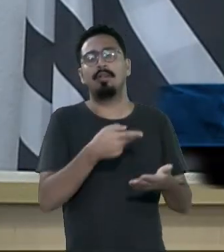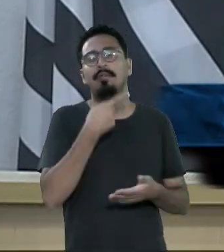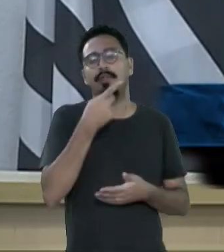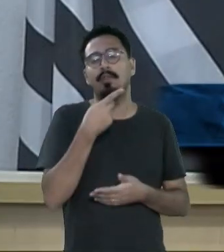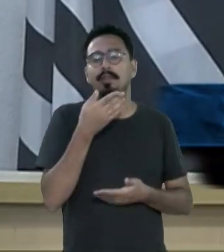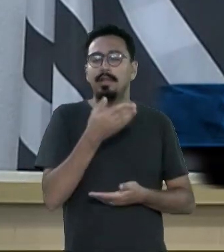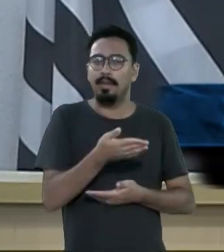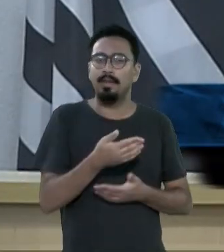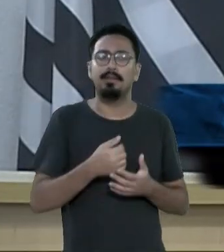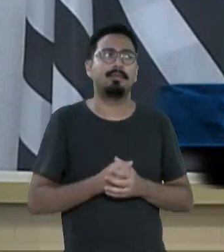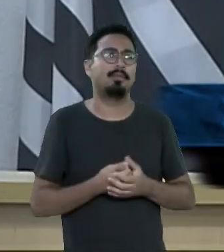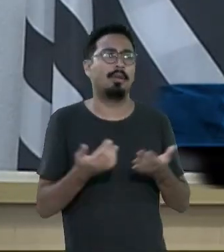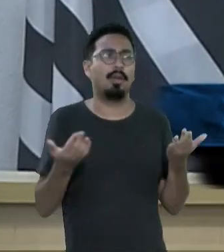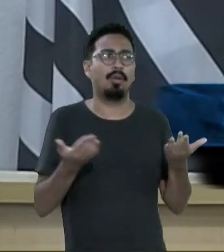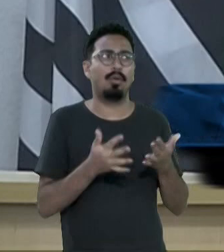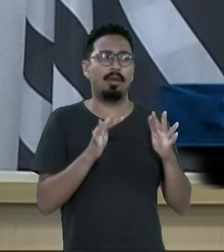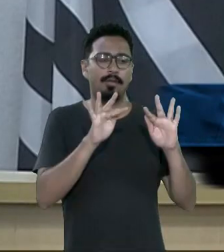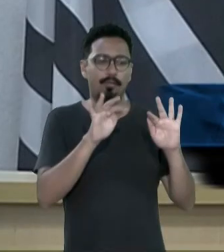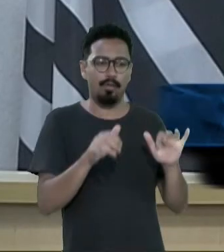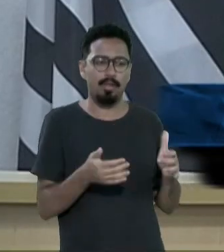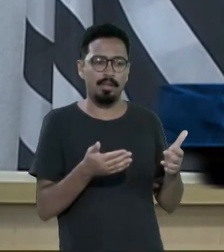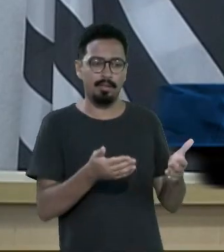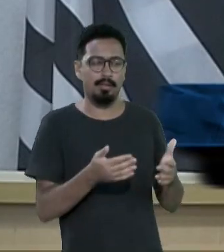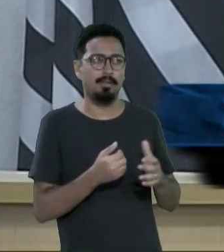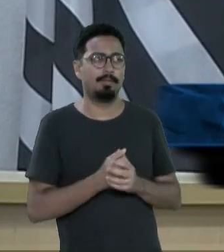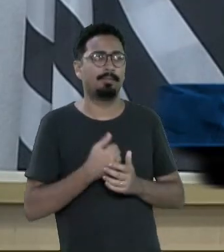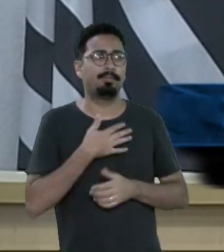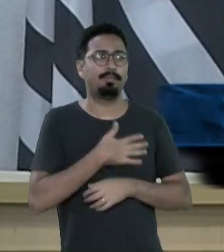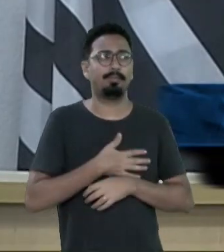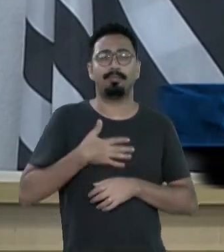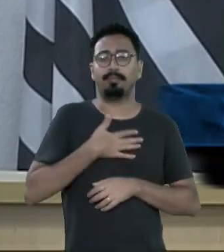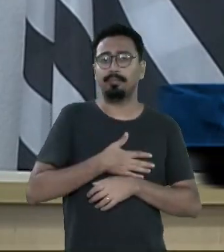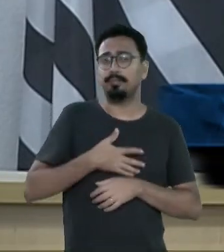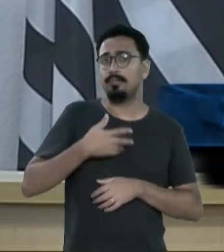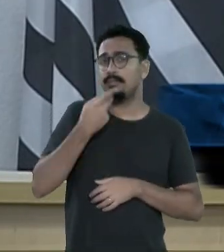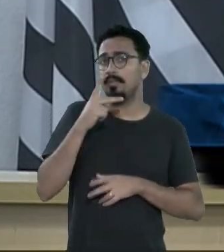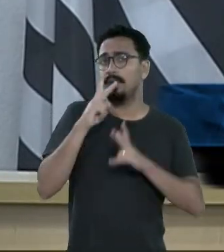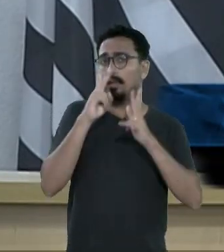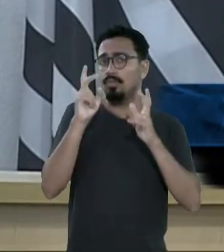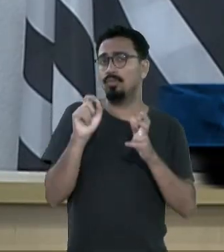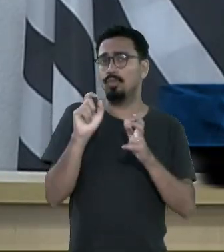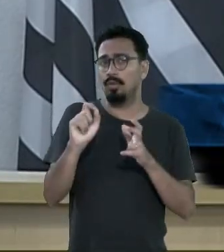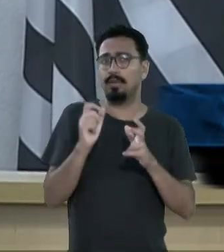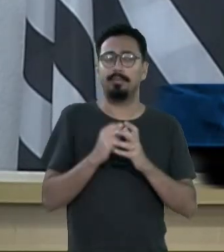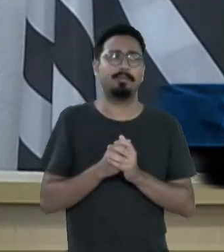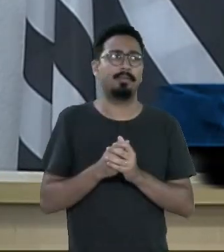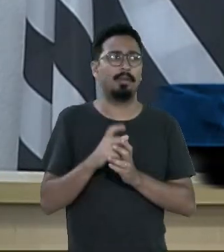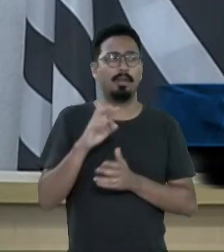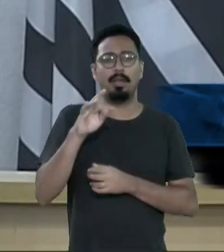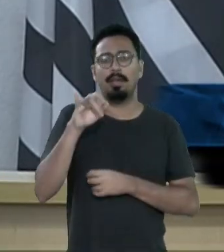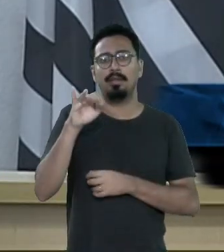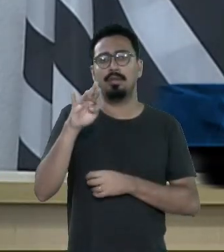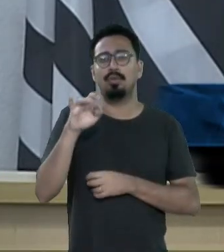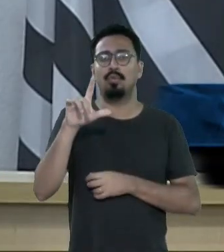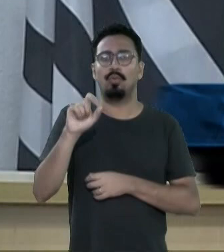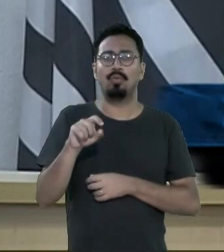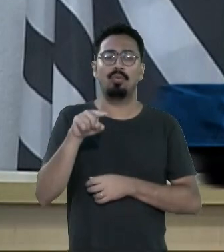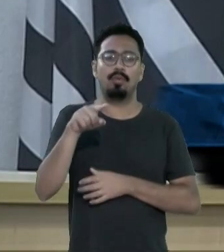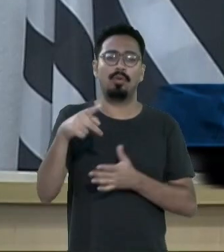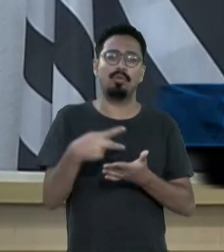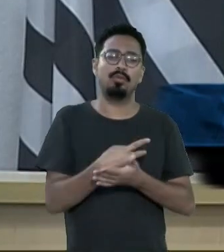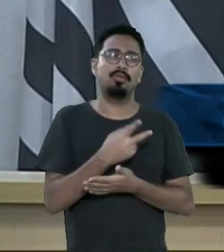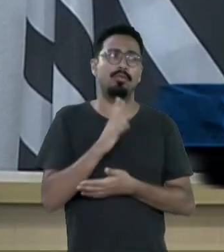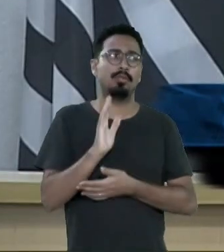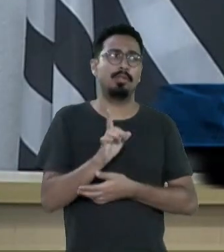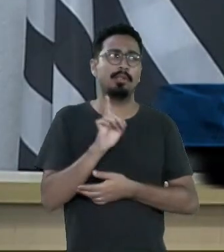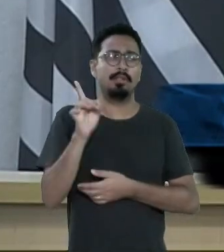no Parque Piratininga e do Jardim Mourisco. Eu gostaria também de falar sobre a titularização que aconteceu no sábado,